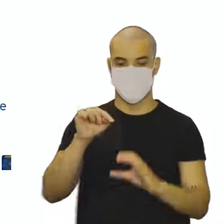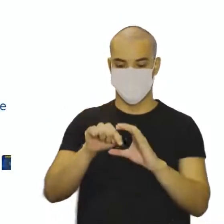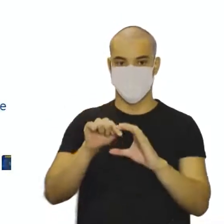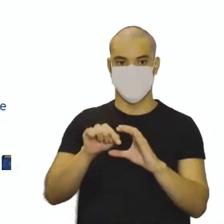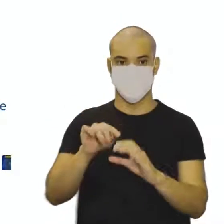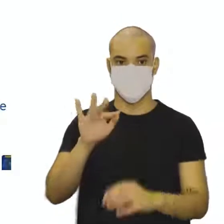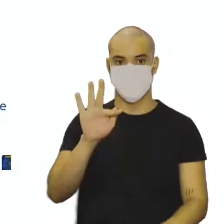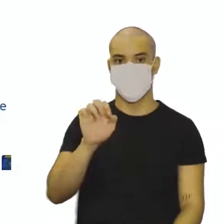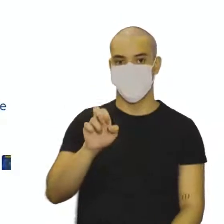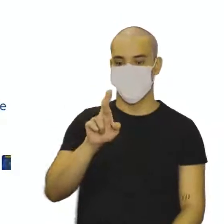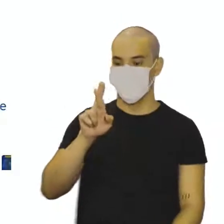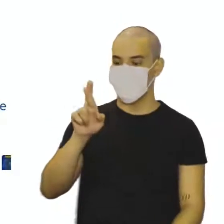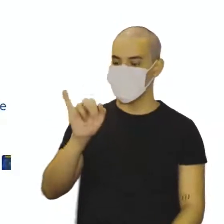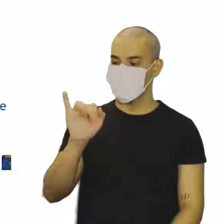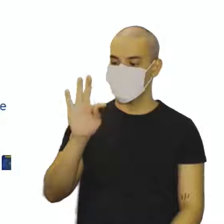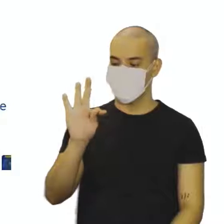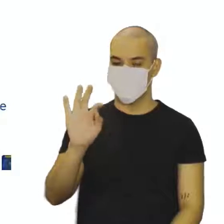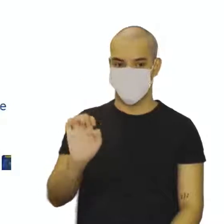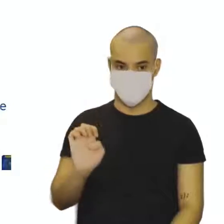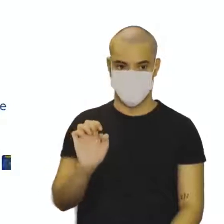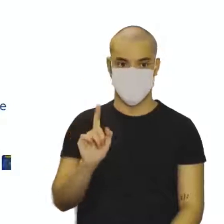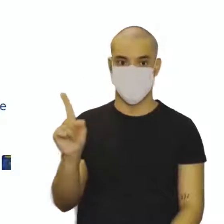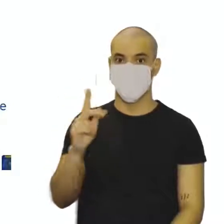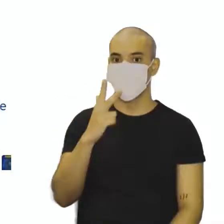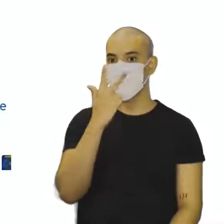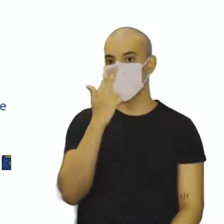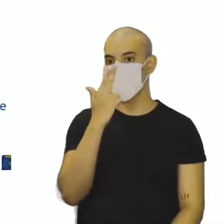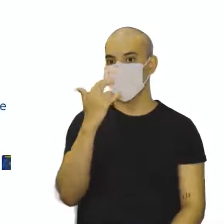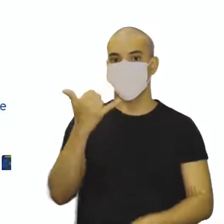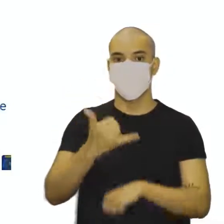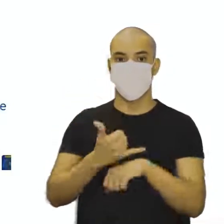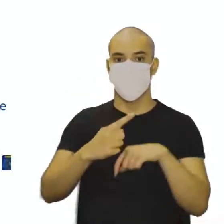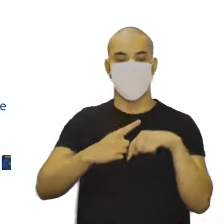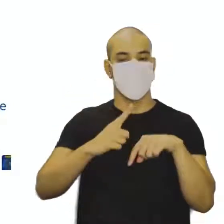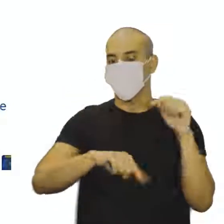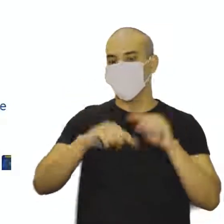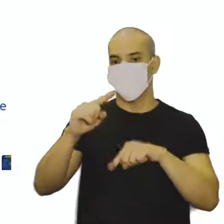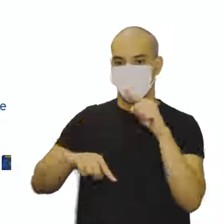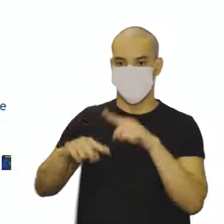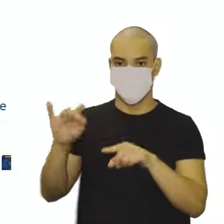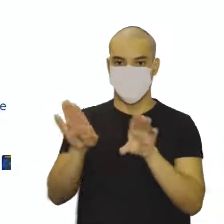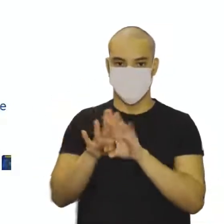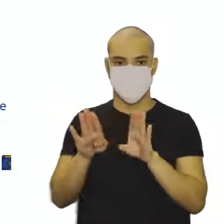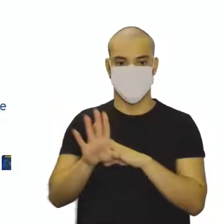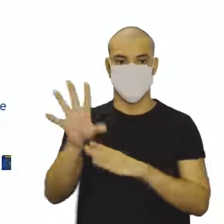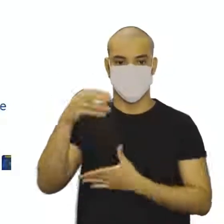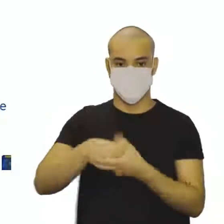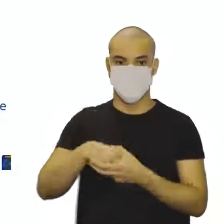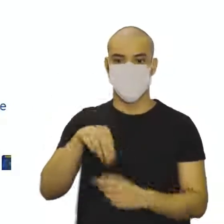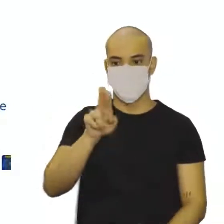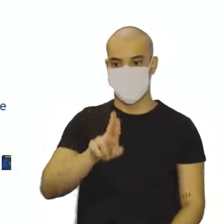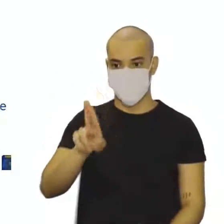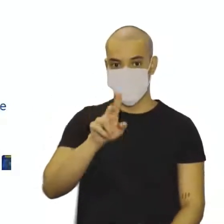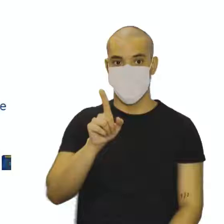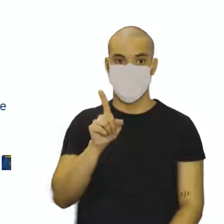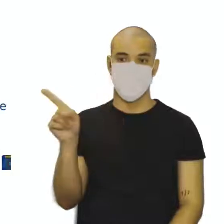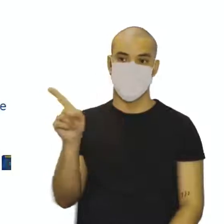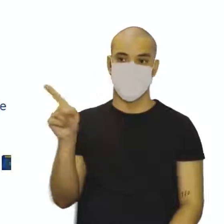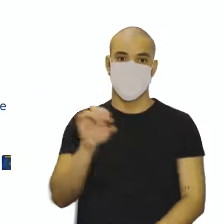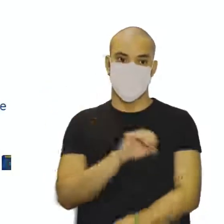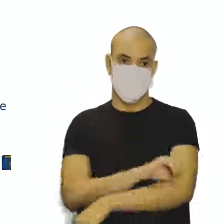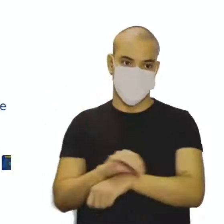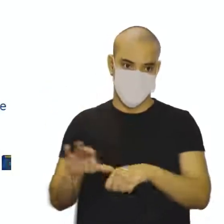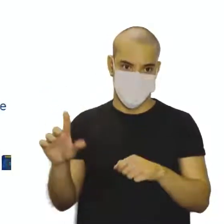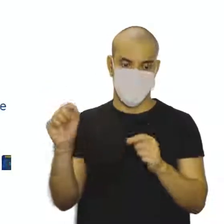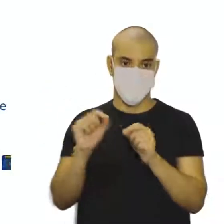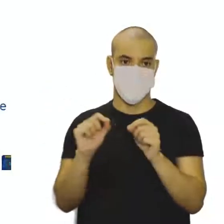de ferrite, tá? Ferrite é um tipo de material também, ok? Estes indutores são